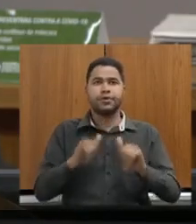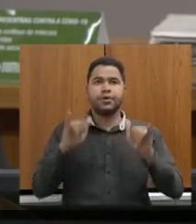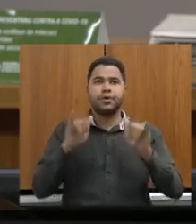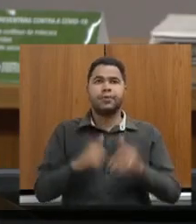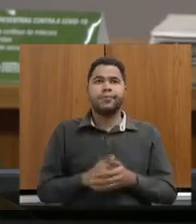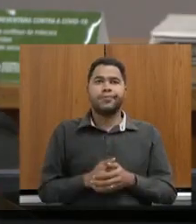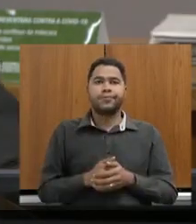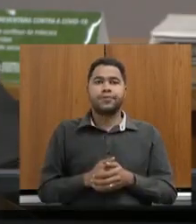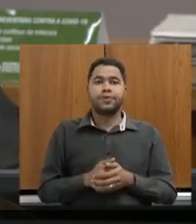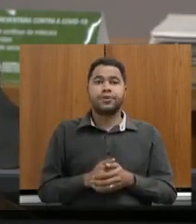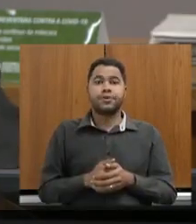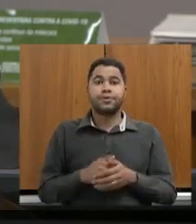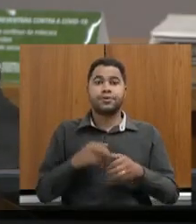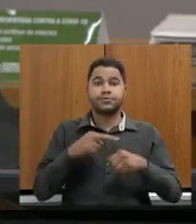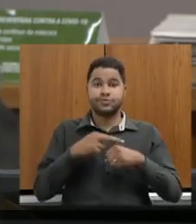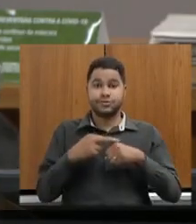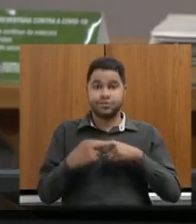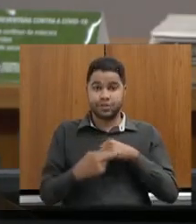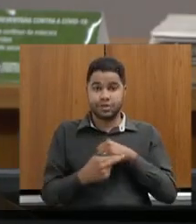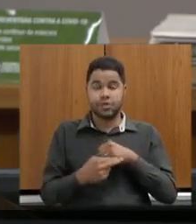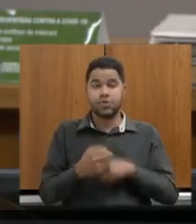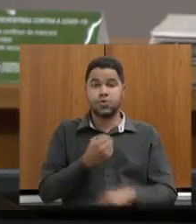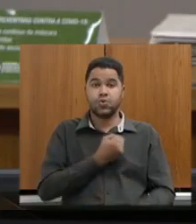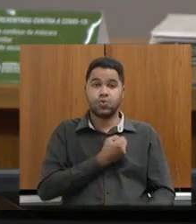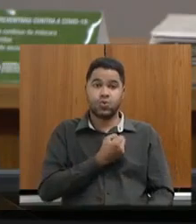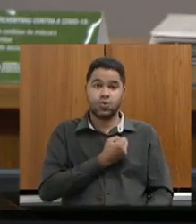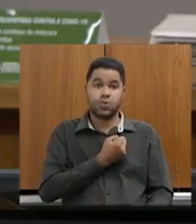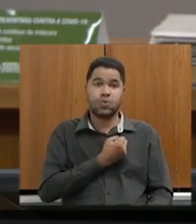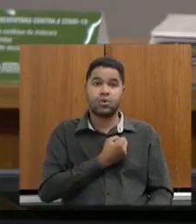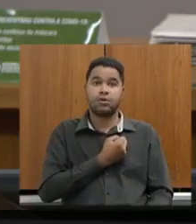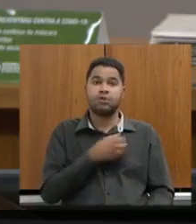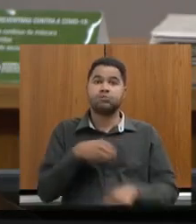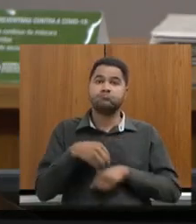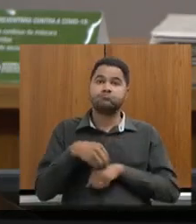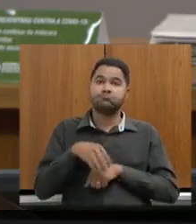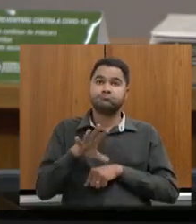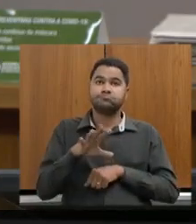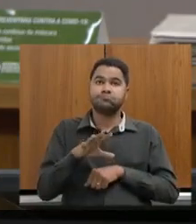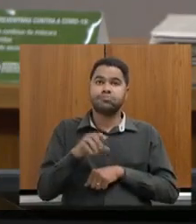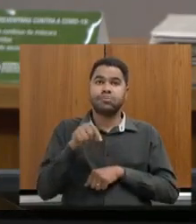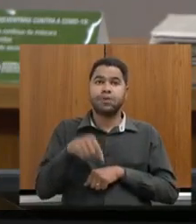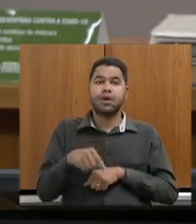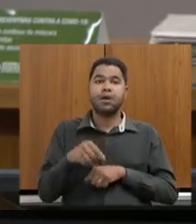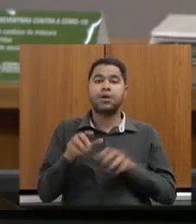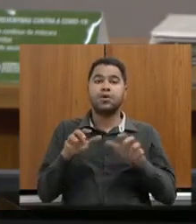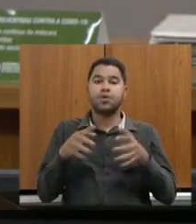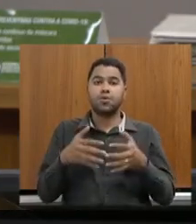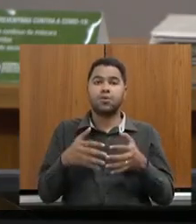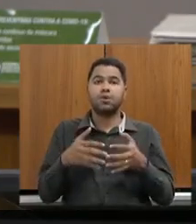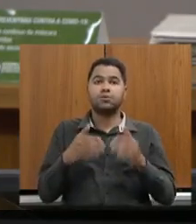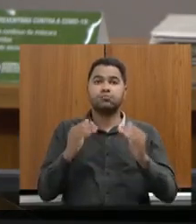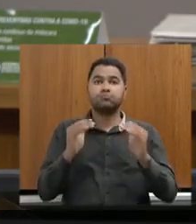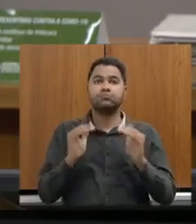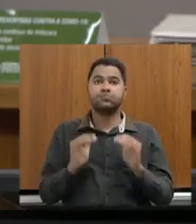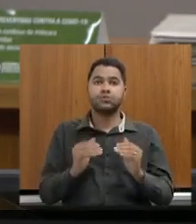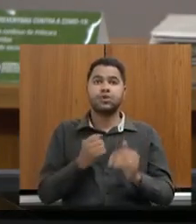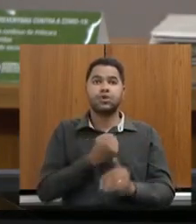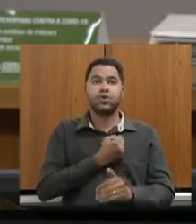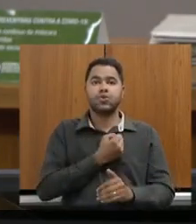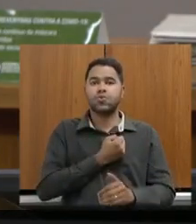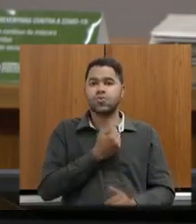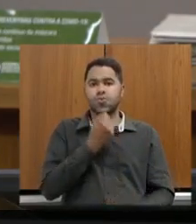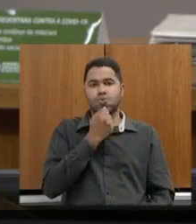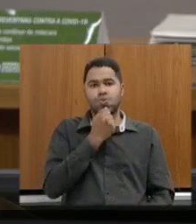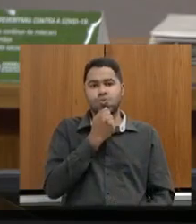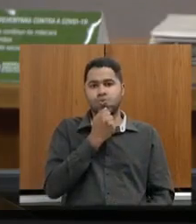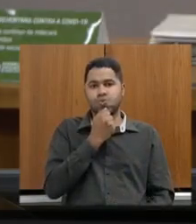sargento Rodrigues que este número eu transmito aqui a comissão na sequência porque este número não tenho